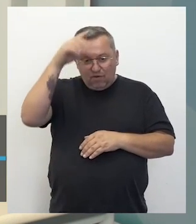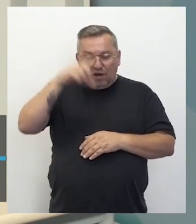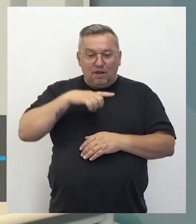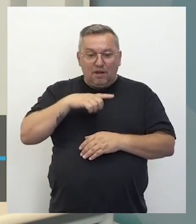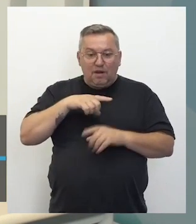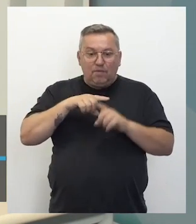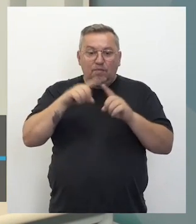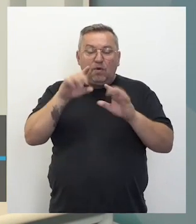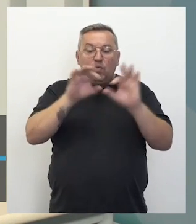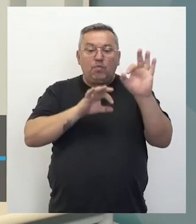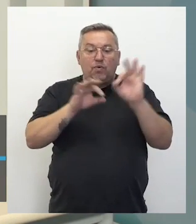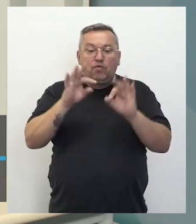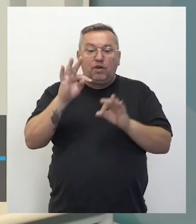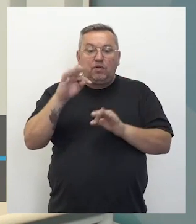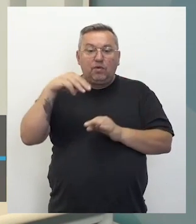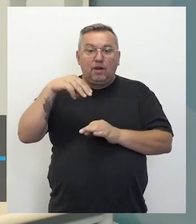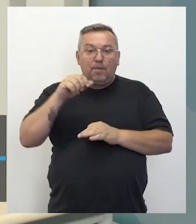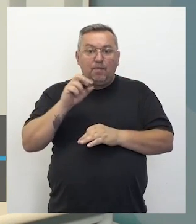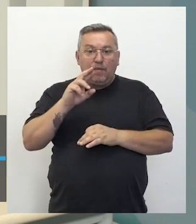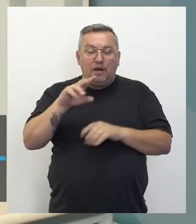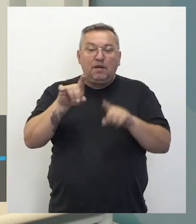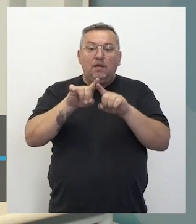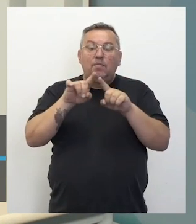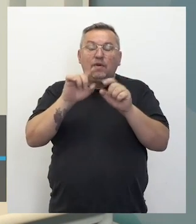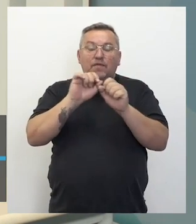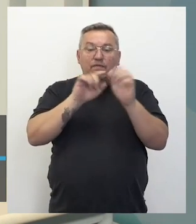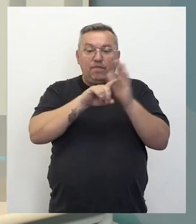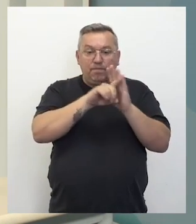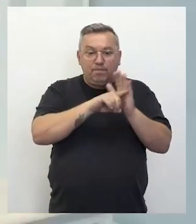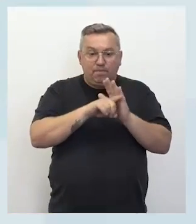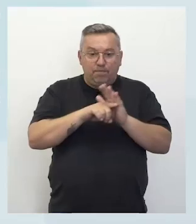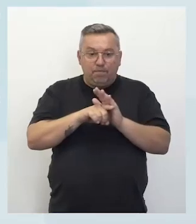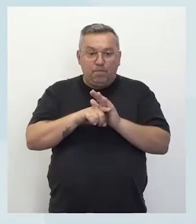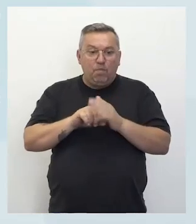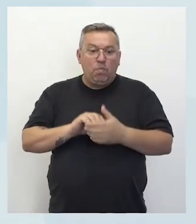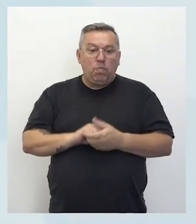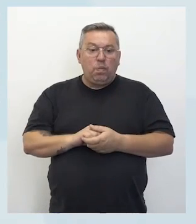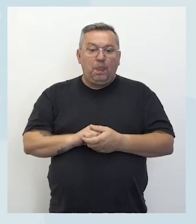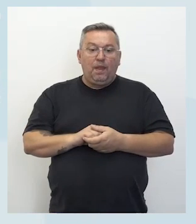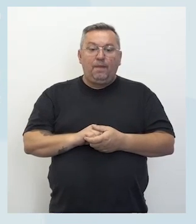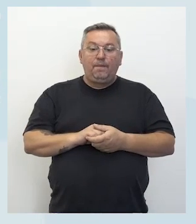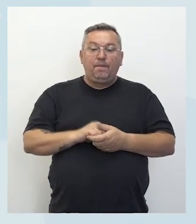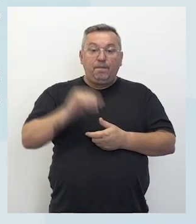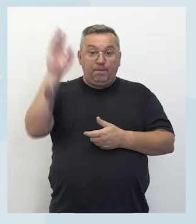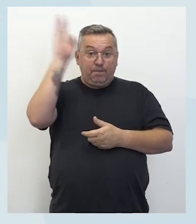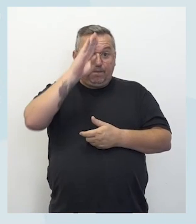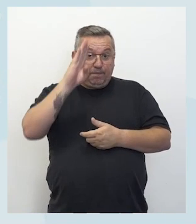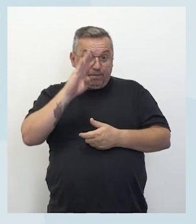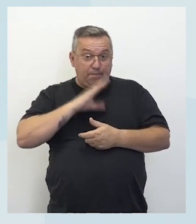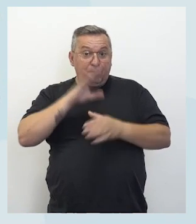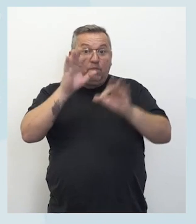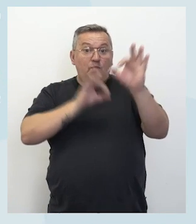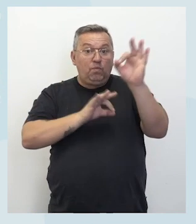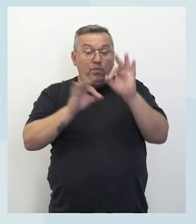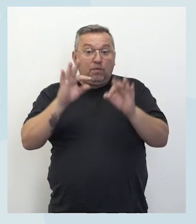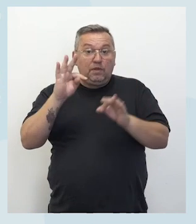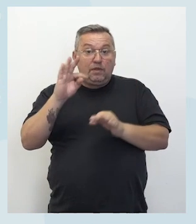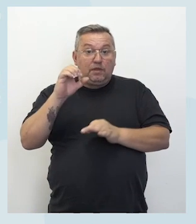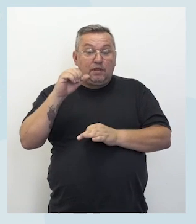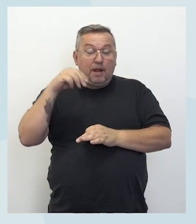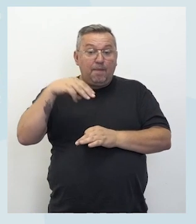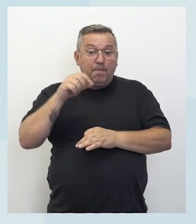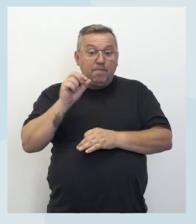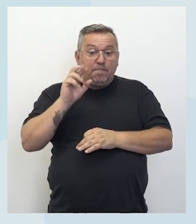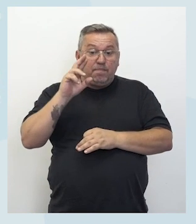Projeto Tamar? Também fiz uma pesquisa aqui. Projeto Tamar, coloca aí na tela para eles. No Brasil, existe o projeto